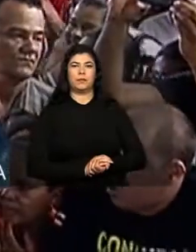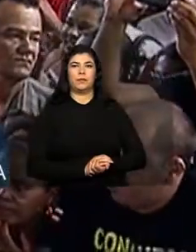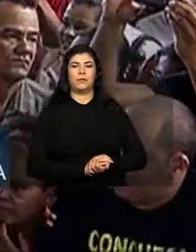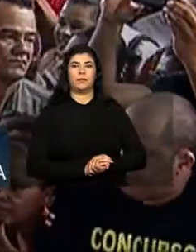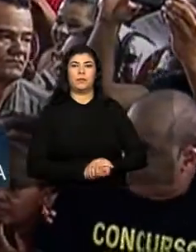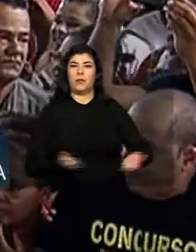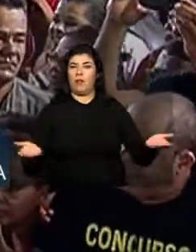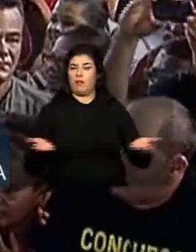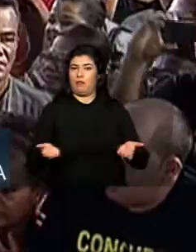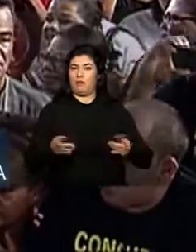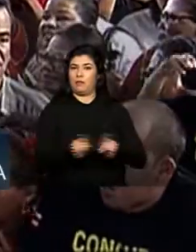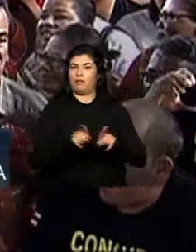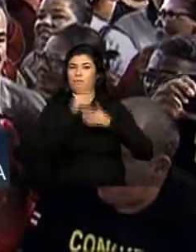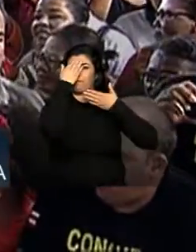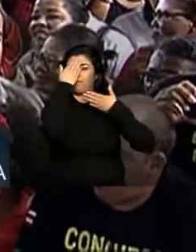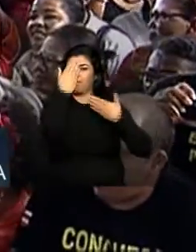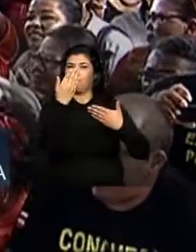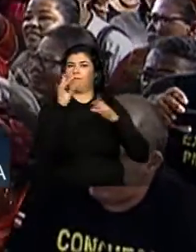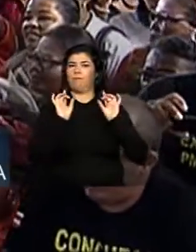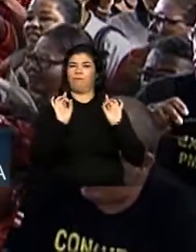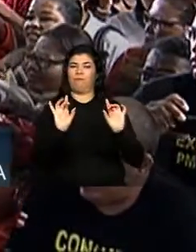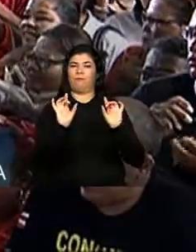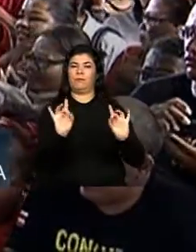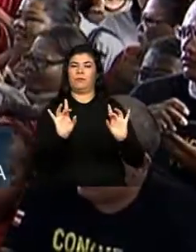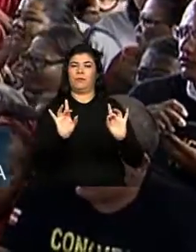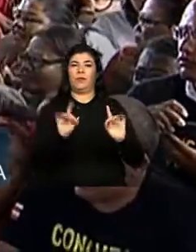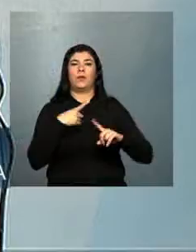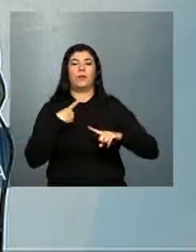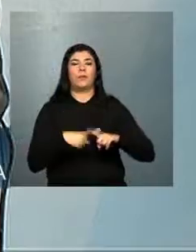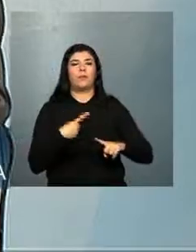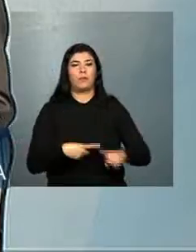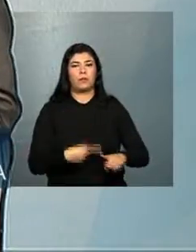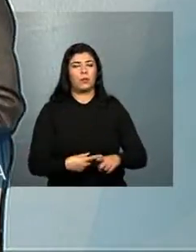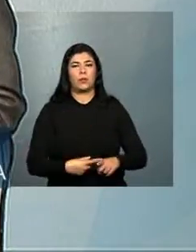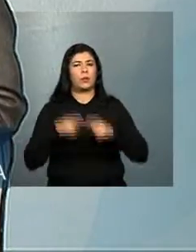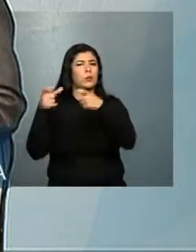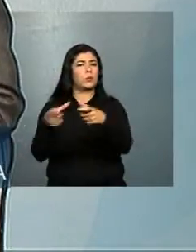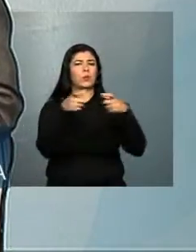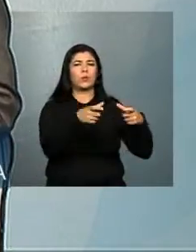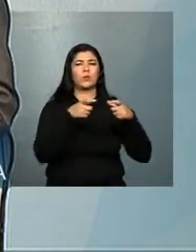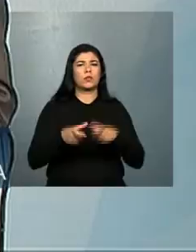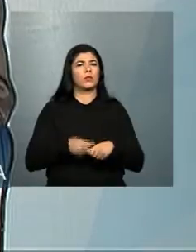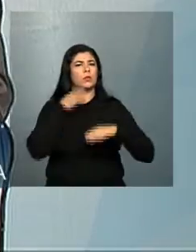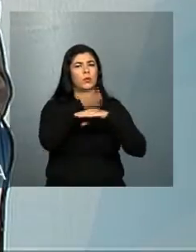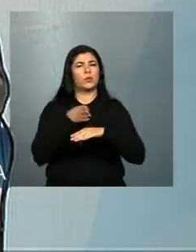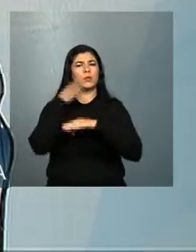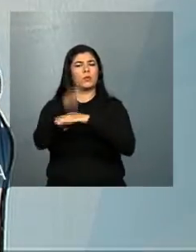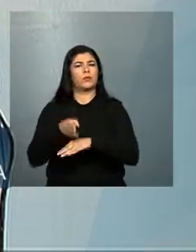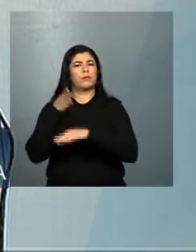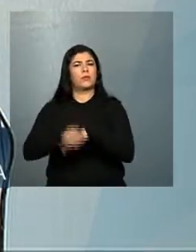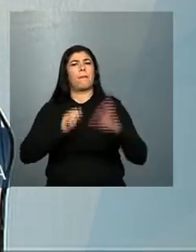E esse agradecimento, presidenta, vai, porque eu digo em todo canto, toda vez que eu bato